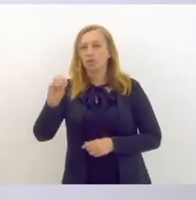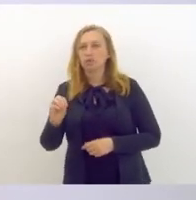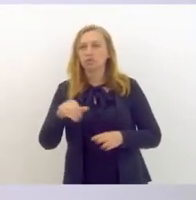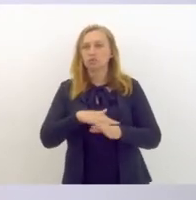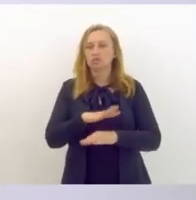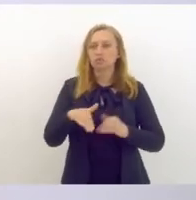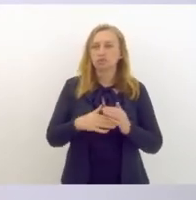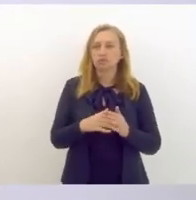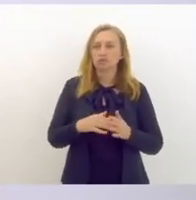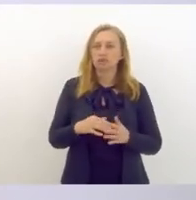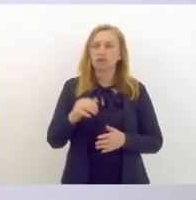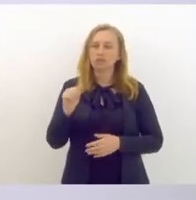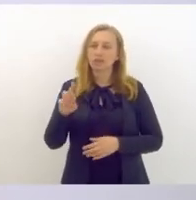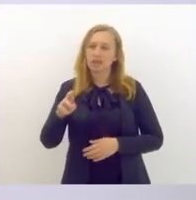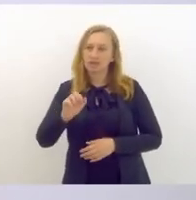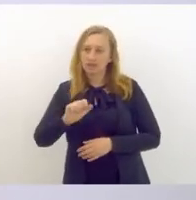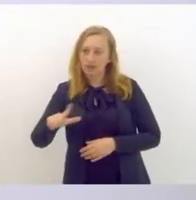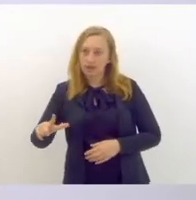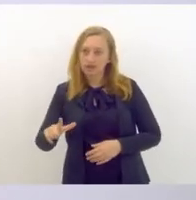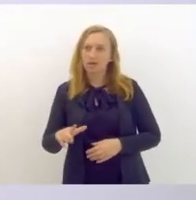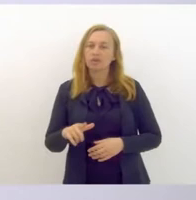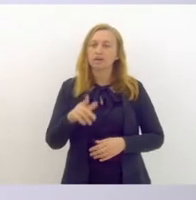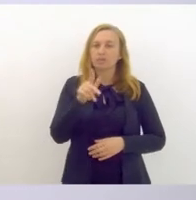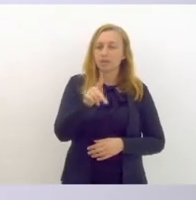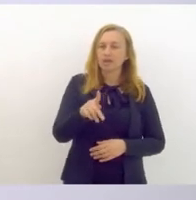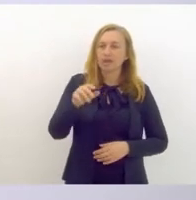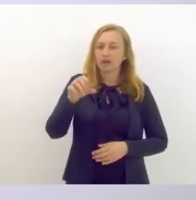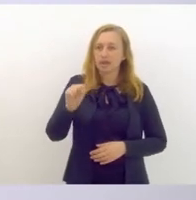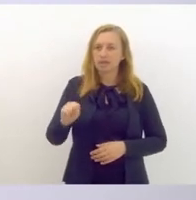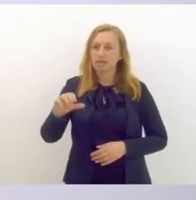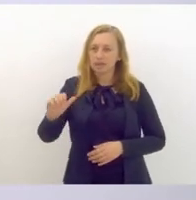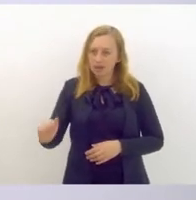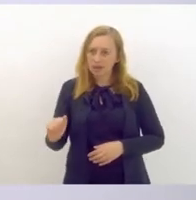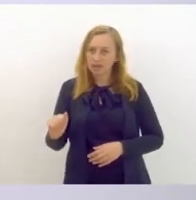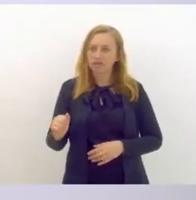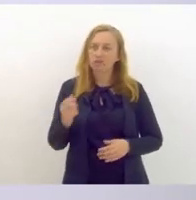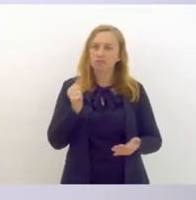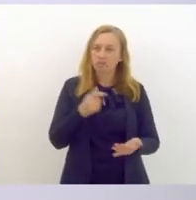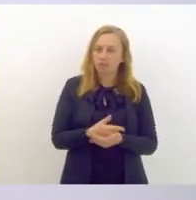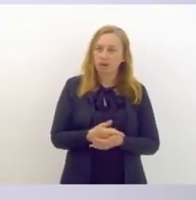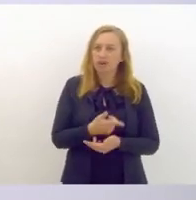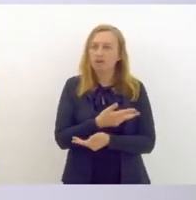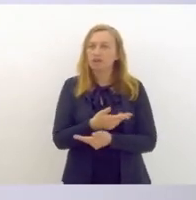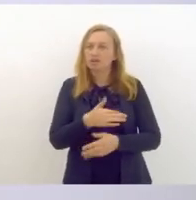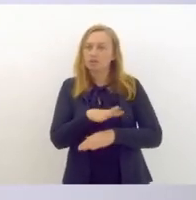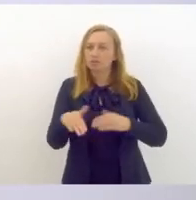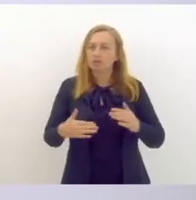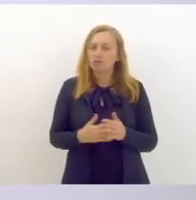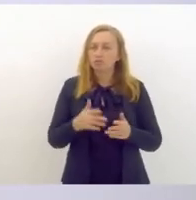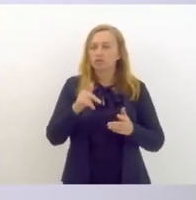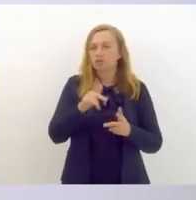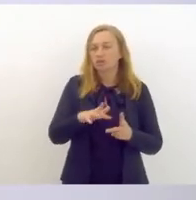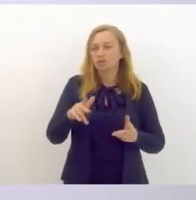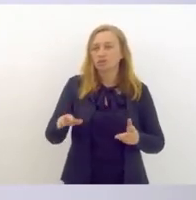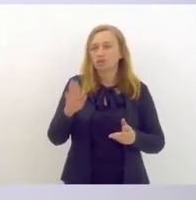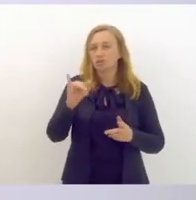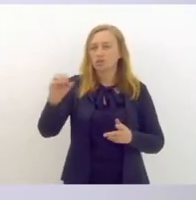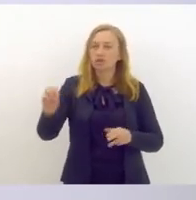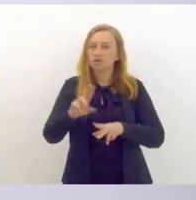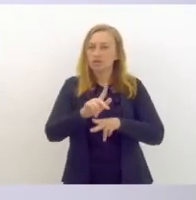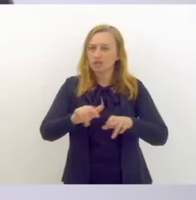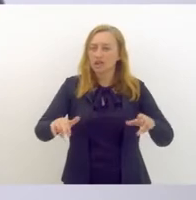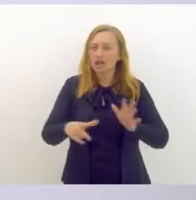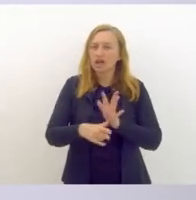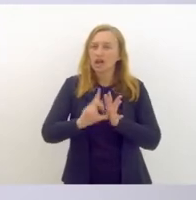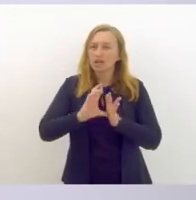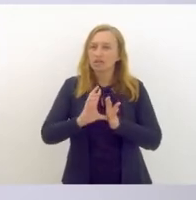ambientais. Temos PSA sendo pago na região com outros programas nossos. Temos toda essa questão da biodiversidade que eu citei. Então, eu acho que antes